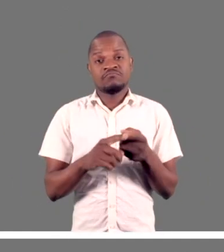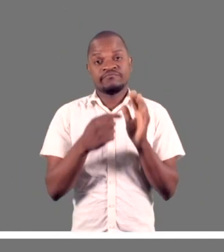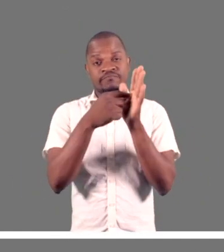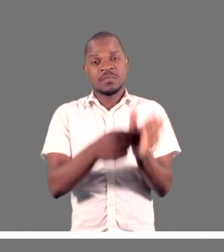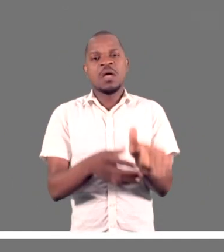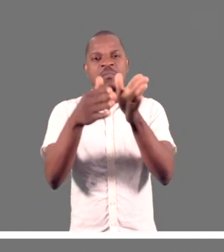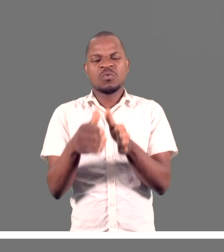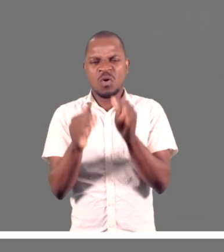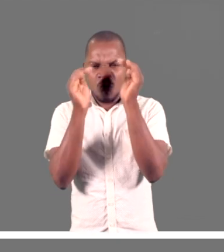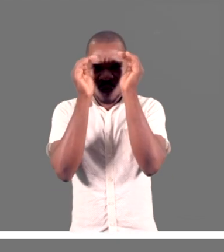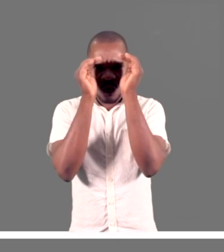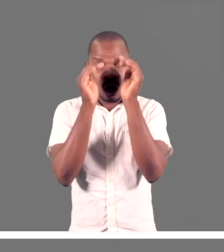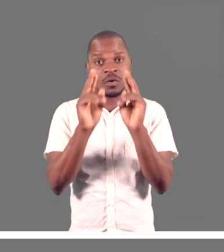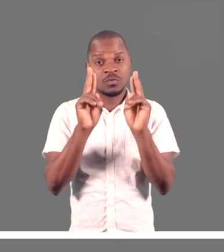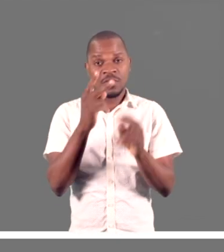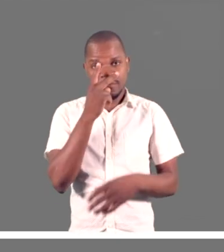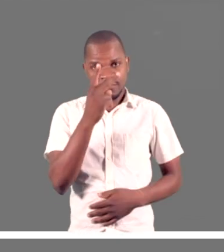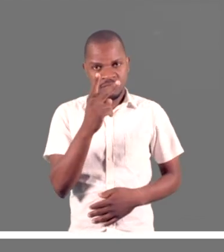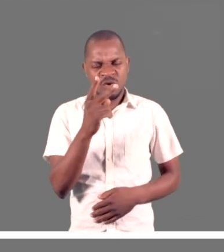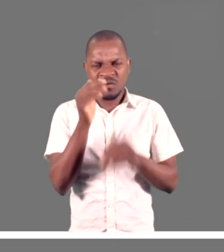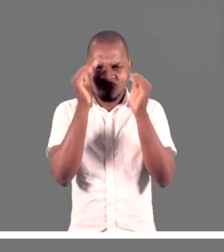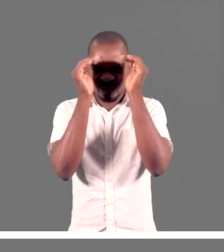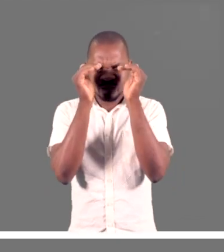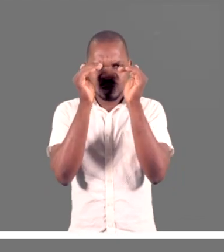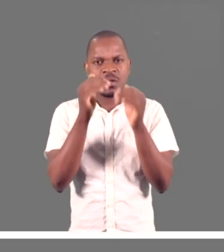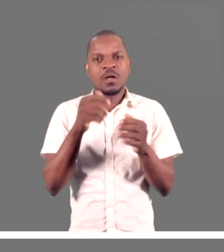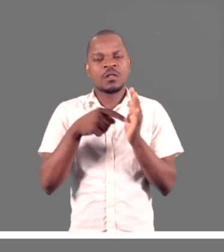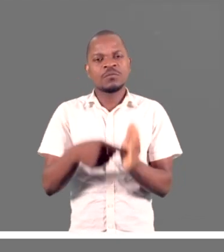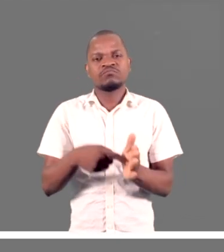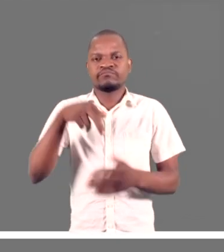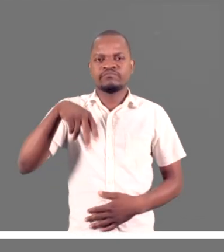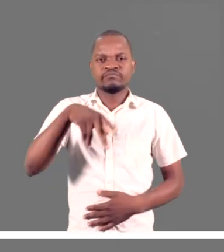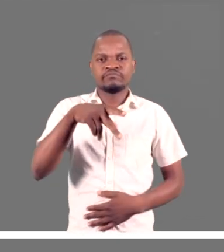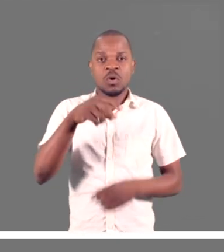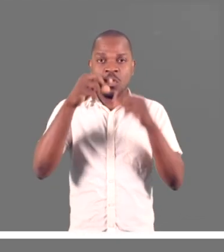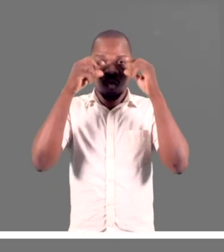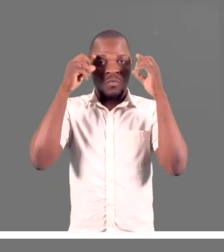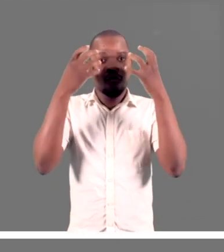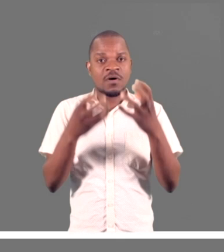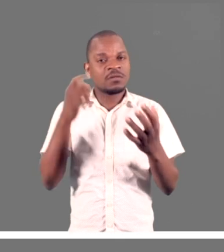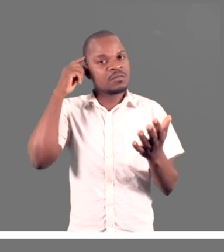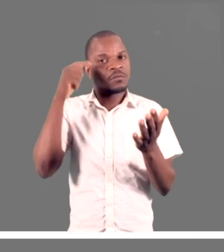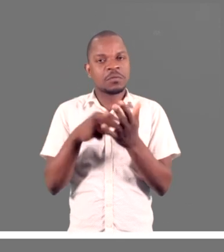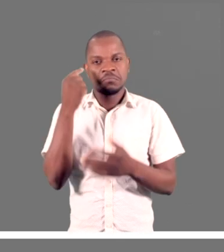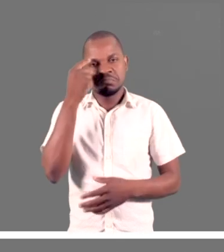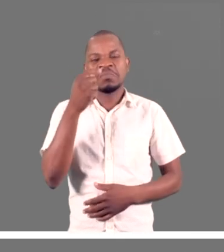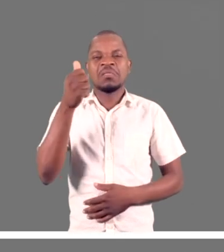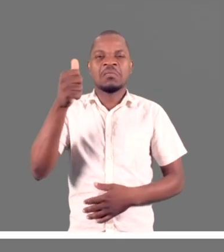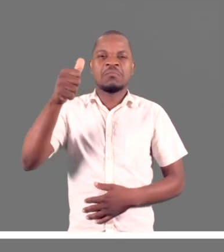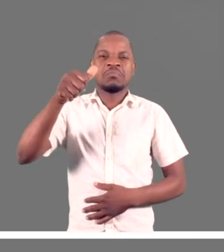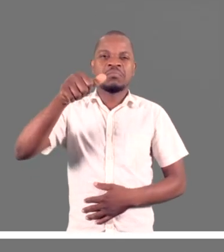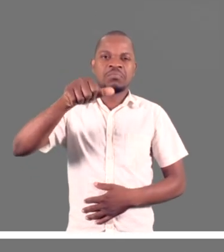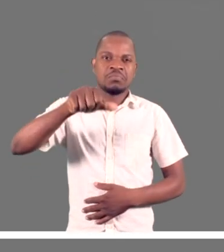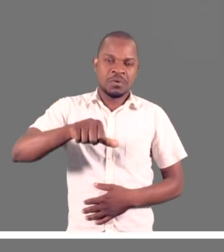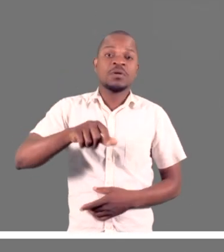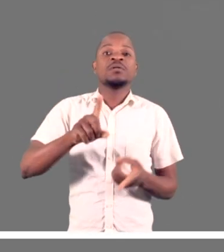E exponhamos que um ambliope, não é? Que ainda tem baixa visão. Então, se ele anda sem óculos de proteção, na verdade, a visão vai piorar